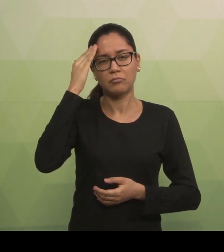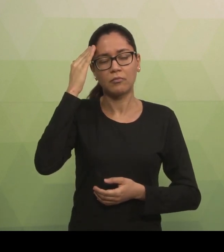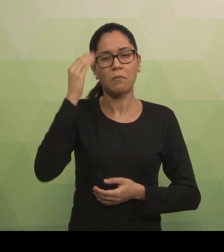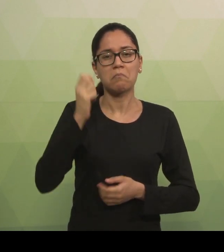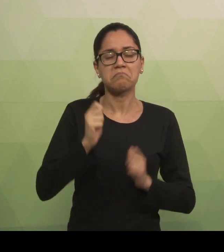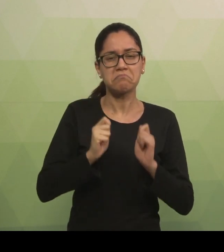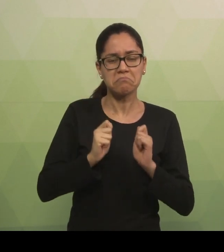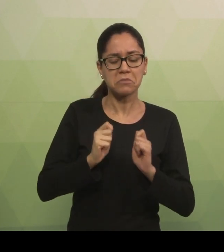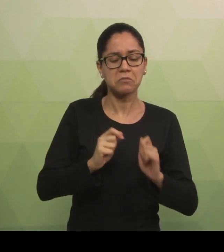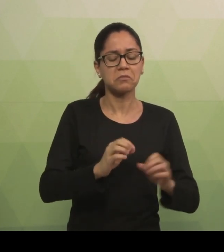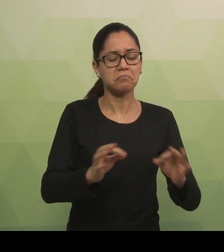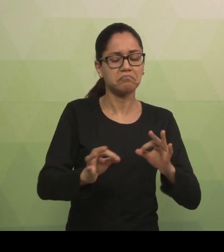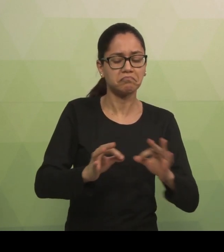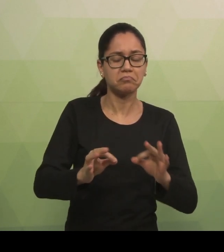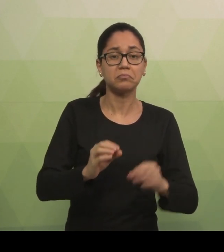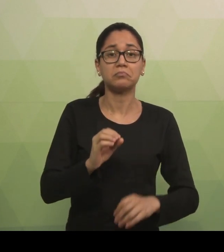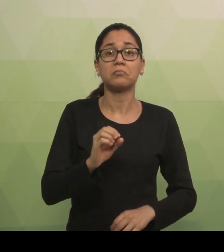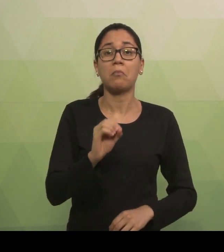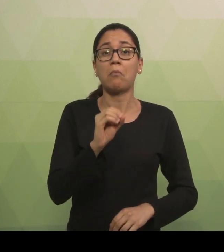de um produto ou serviço.